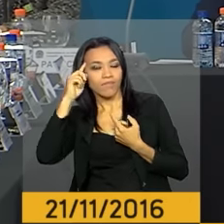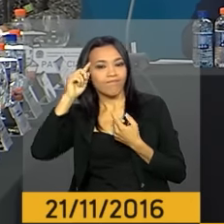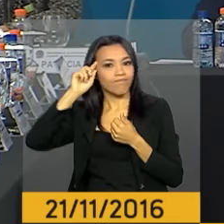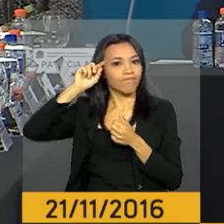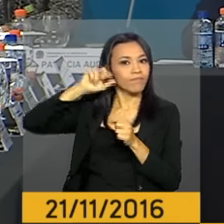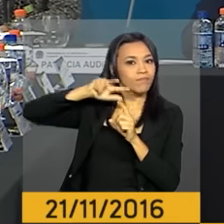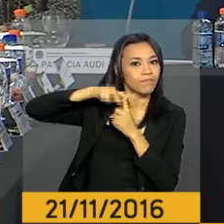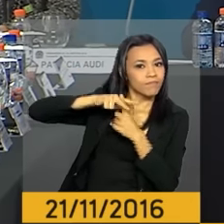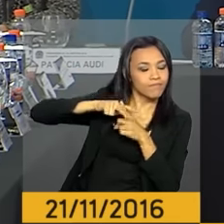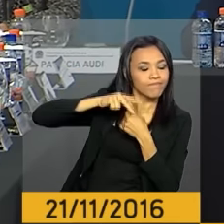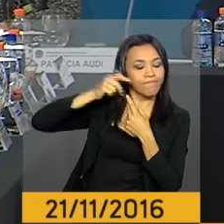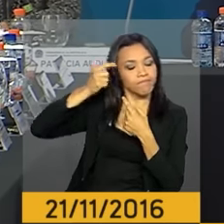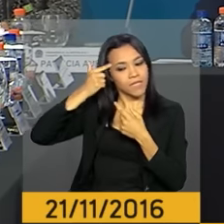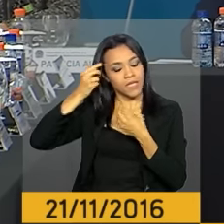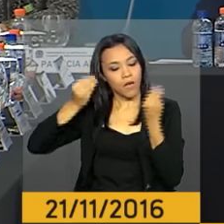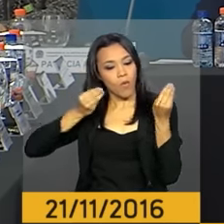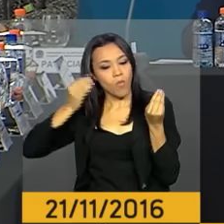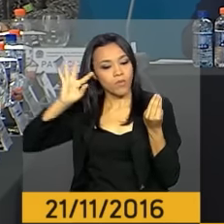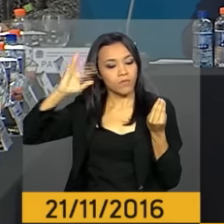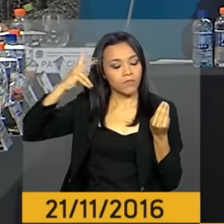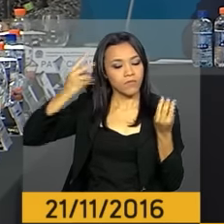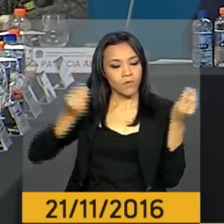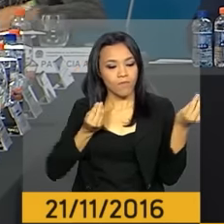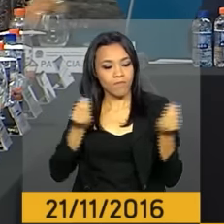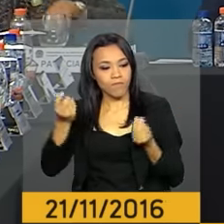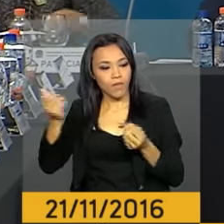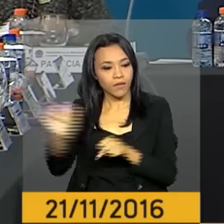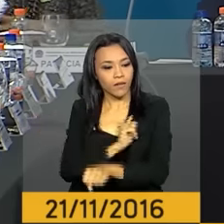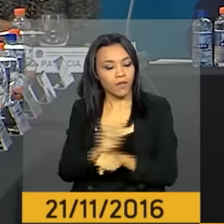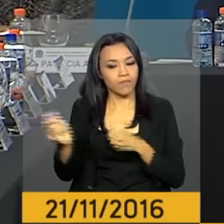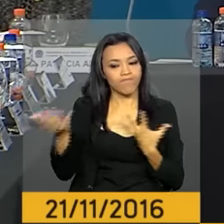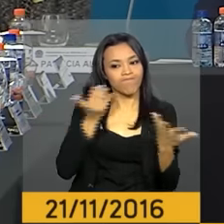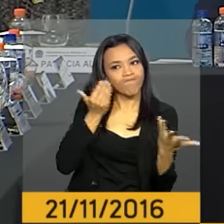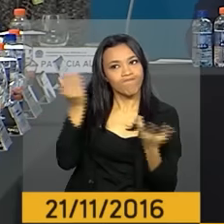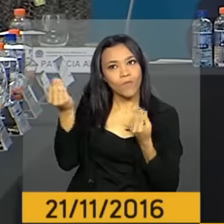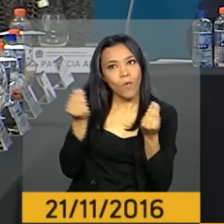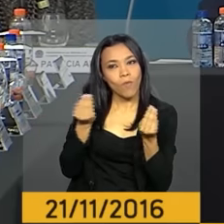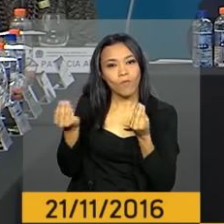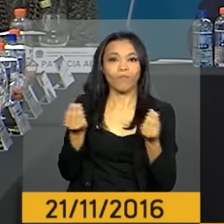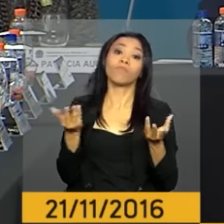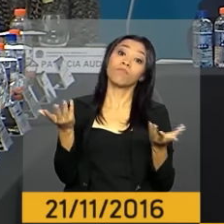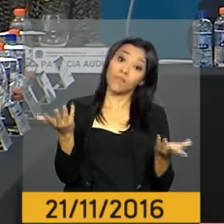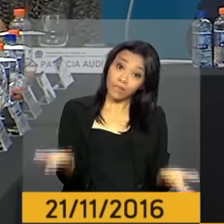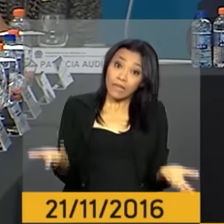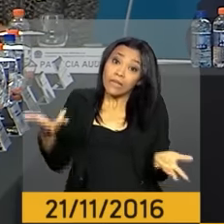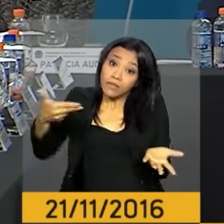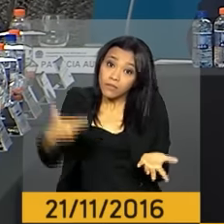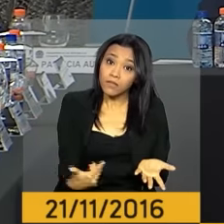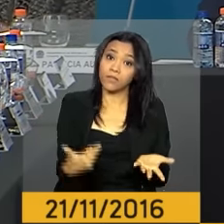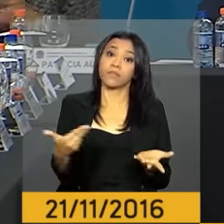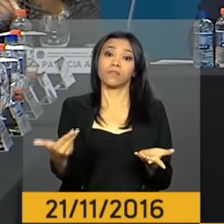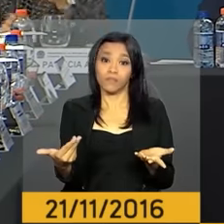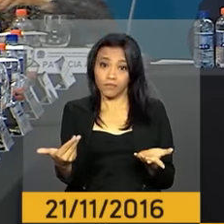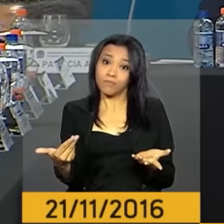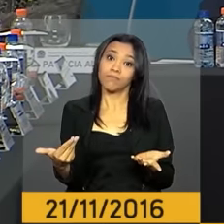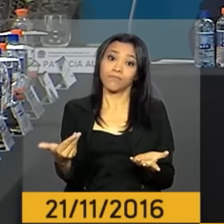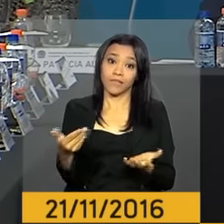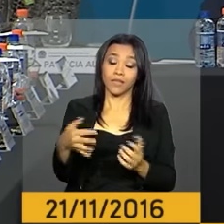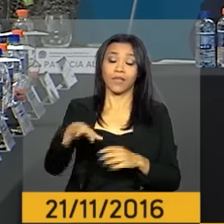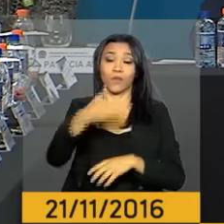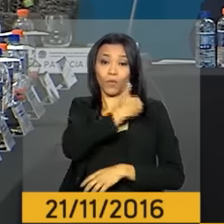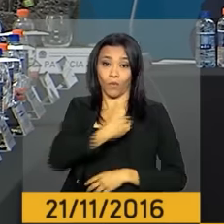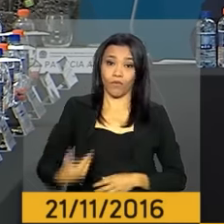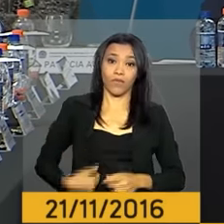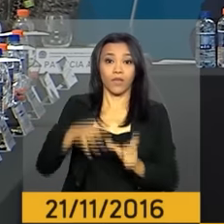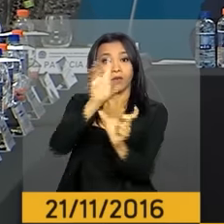inauguralmente expressado pelo governo. Mas isso significa aquilo que a democracia exige,